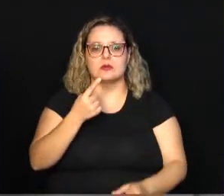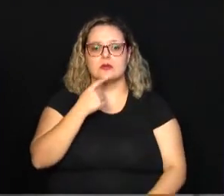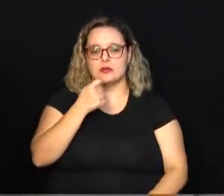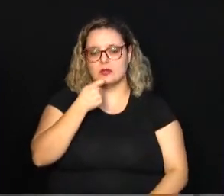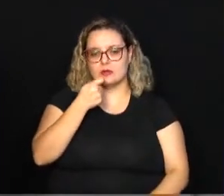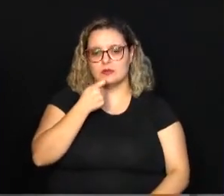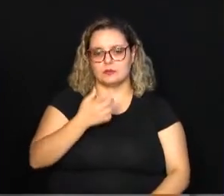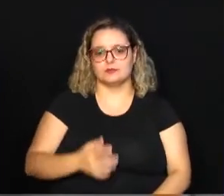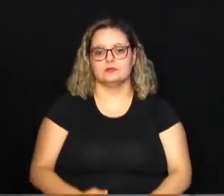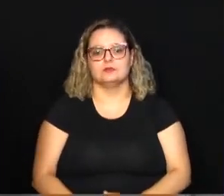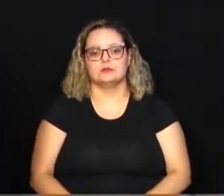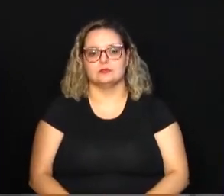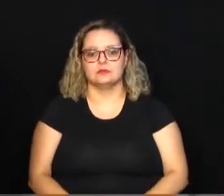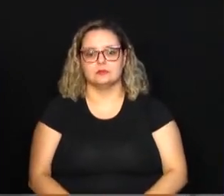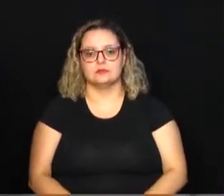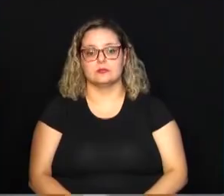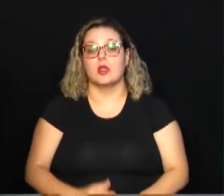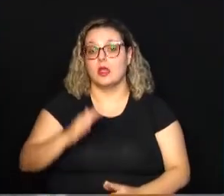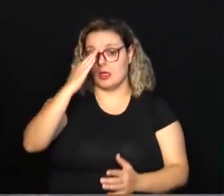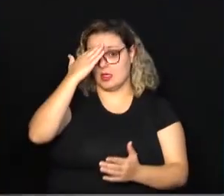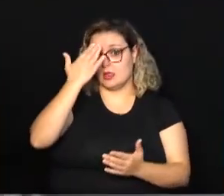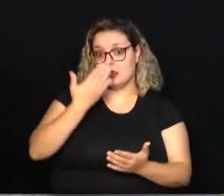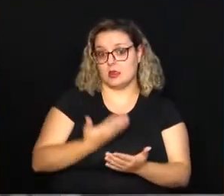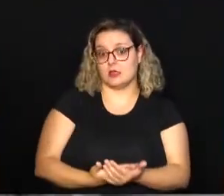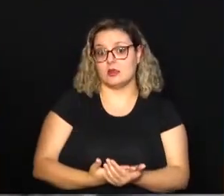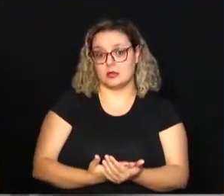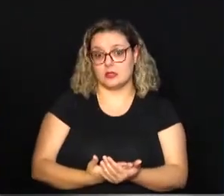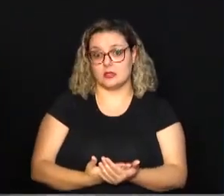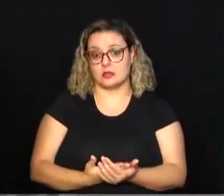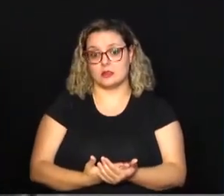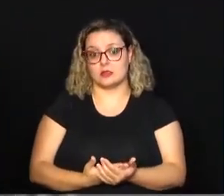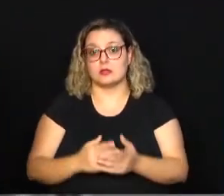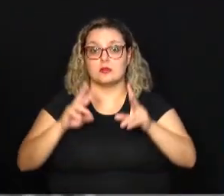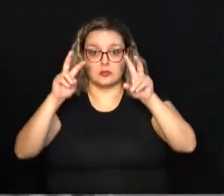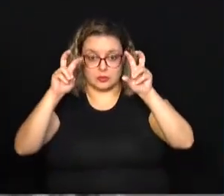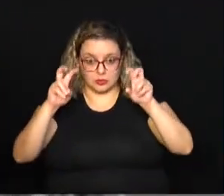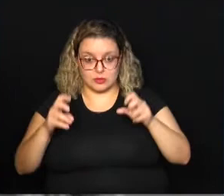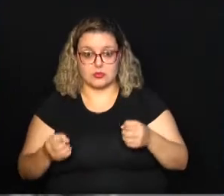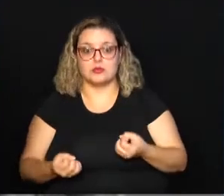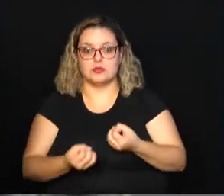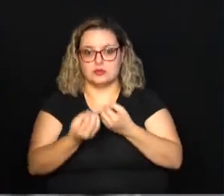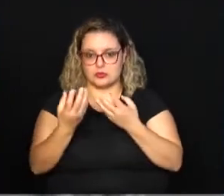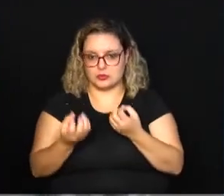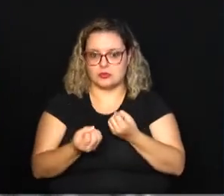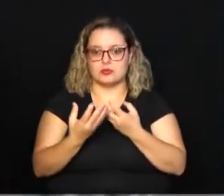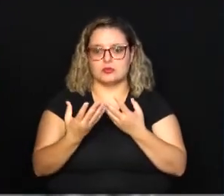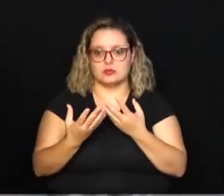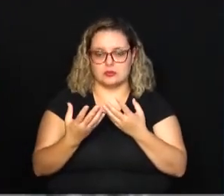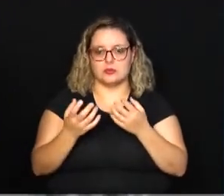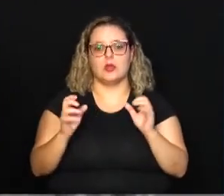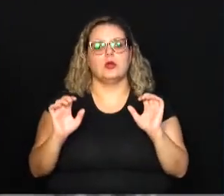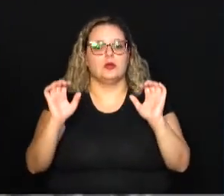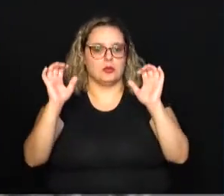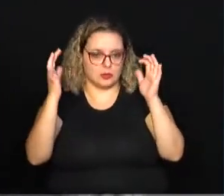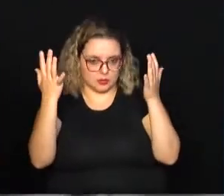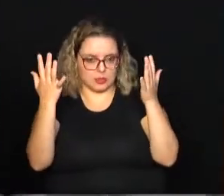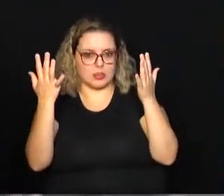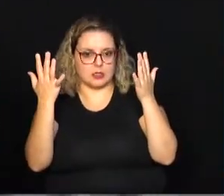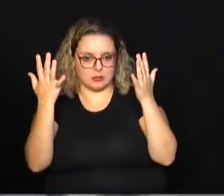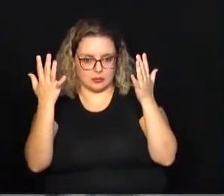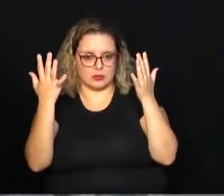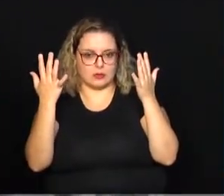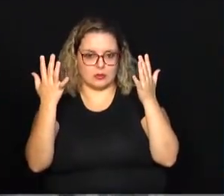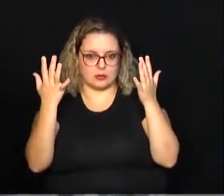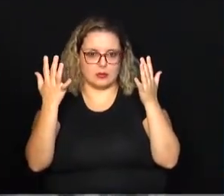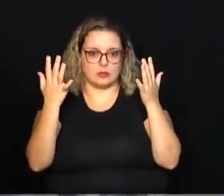verdade, acredito que tem uma questão que é uma questão de informação, do clima, porque acho que a questão é um clima